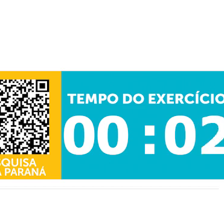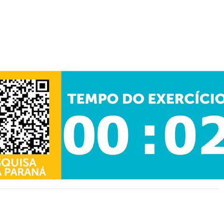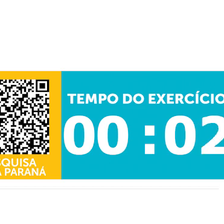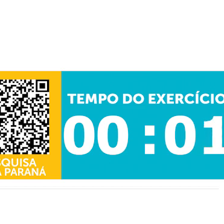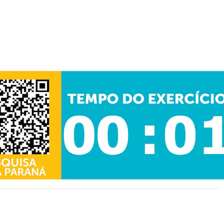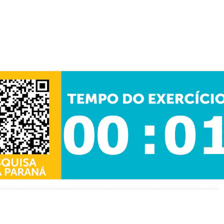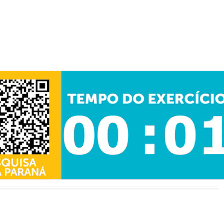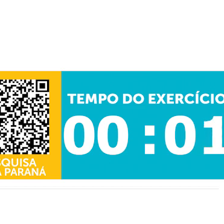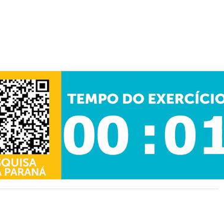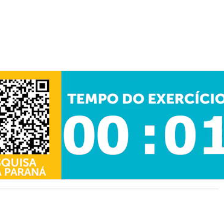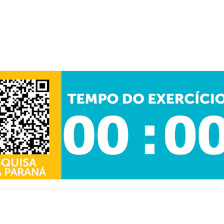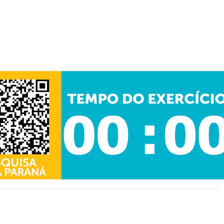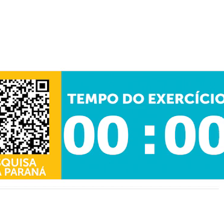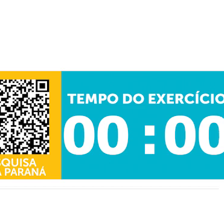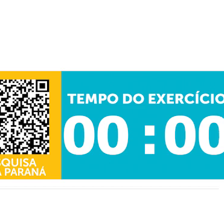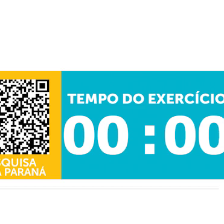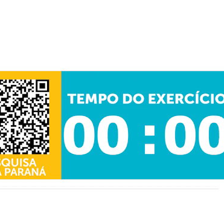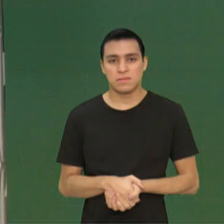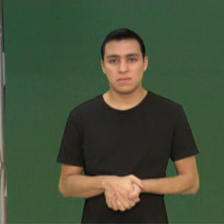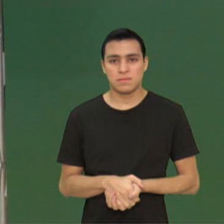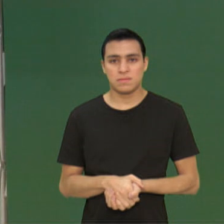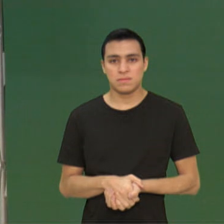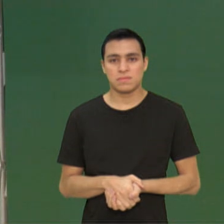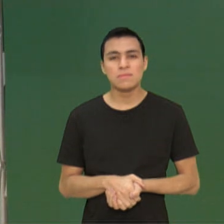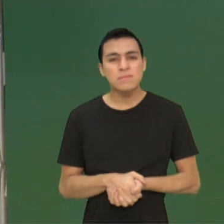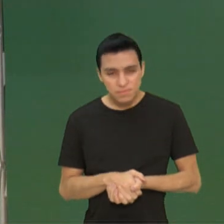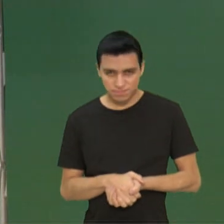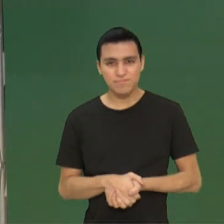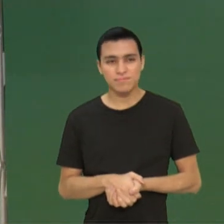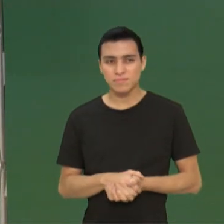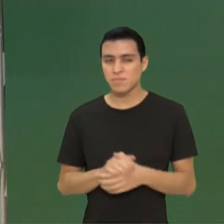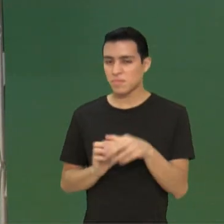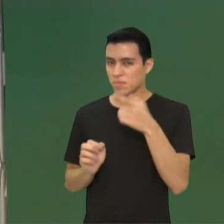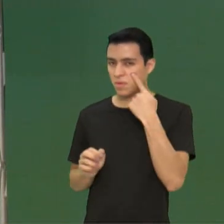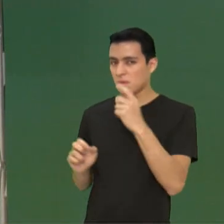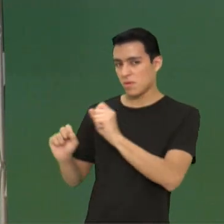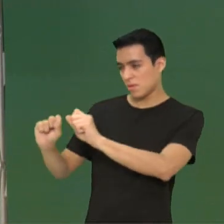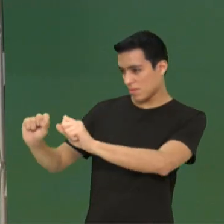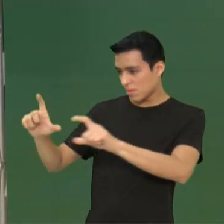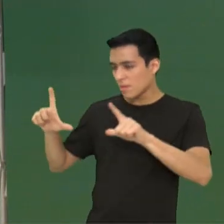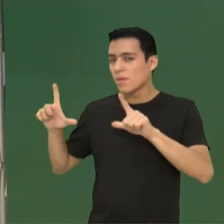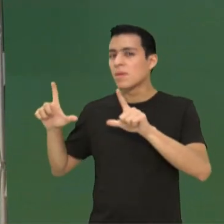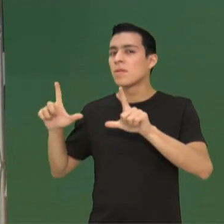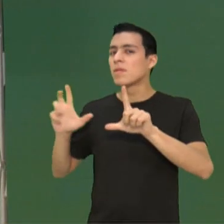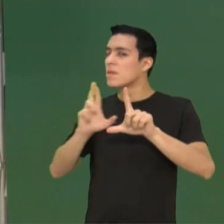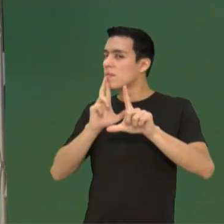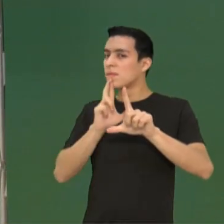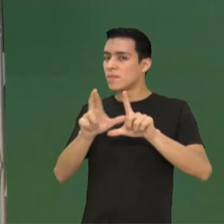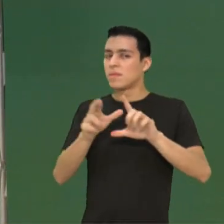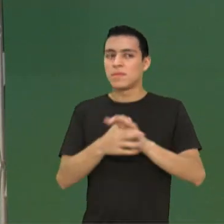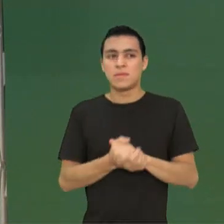Vou te responder com a imagem. e com a flecha.